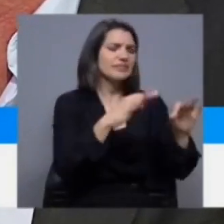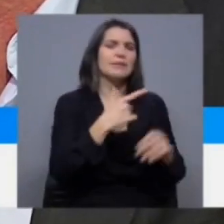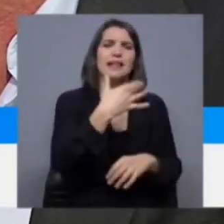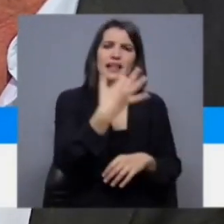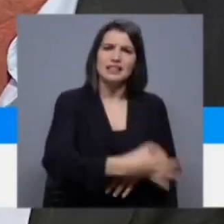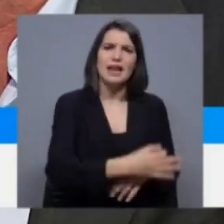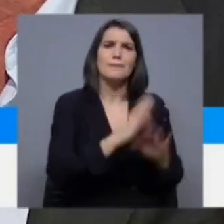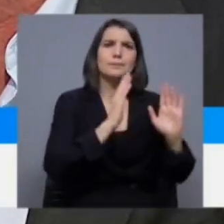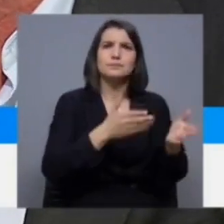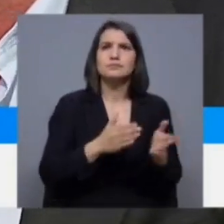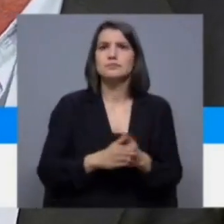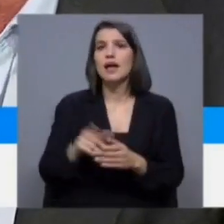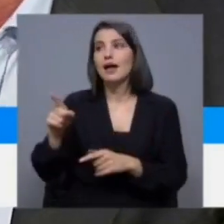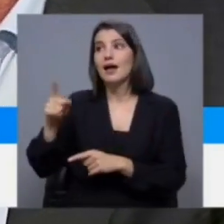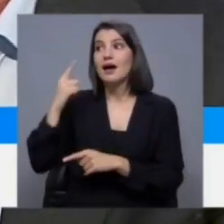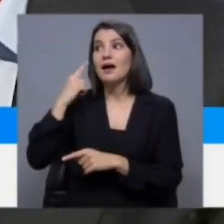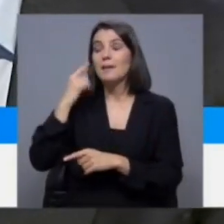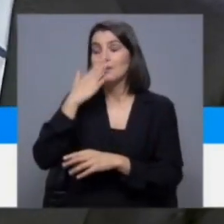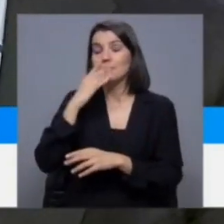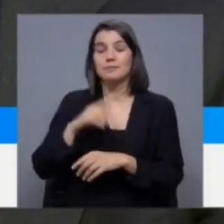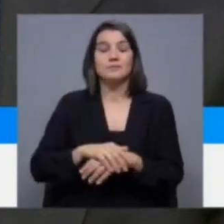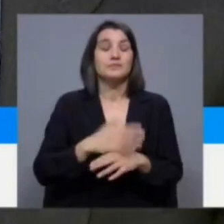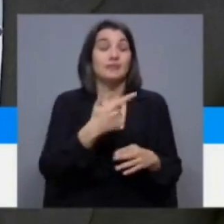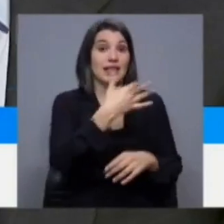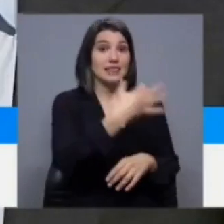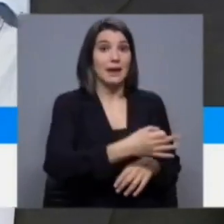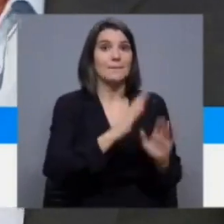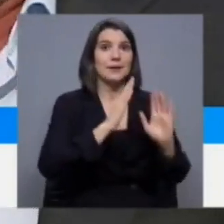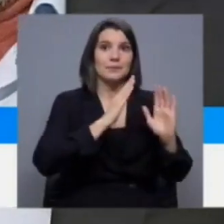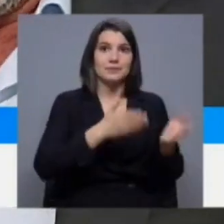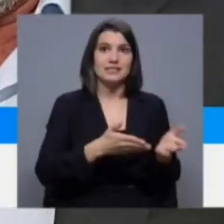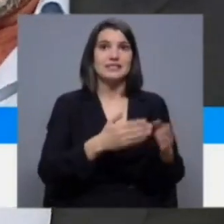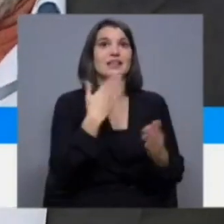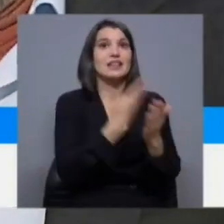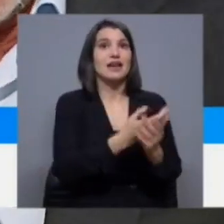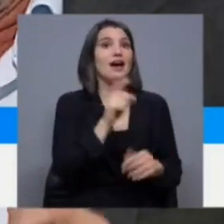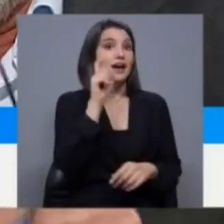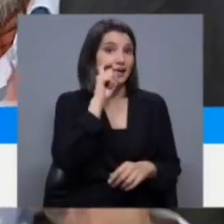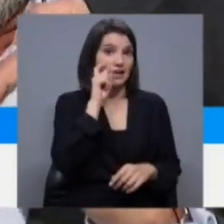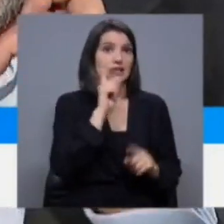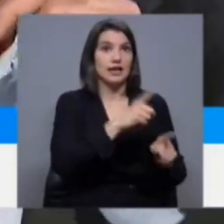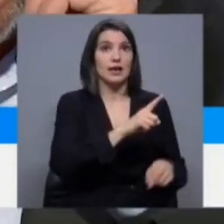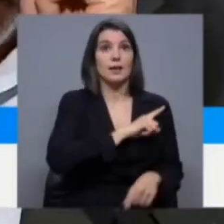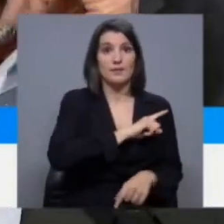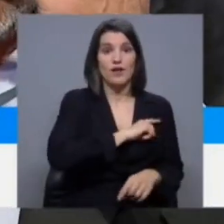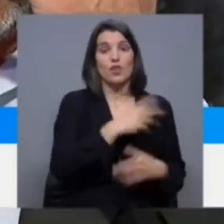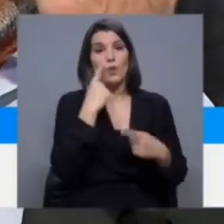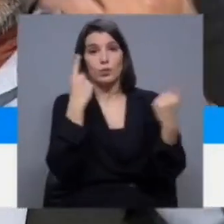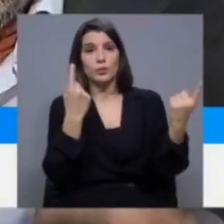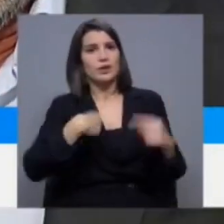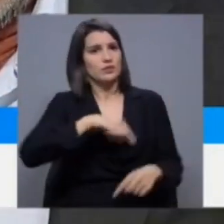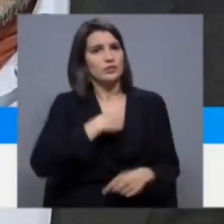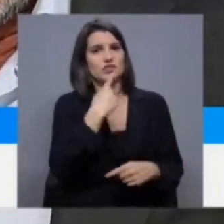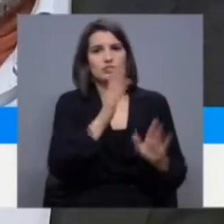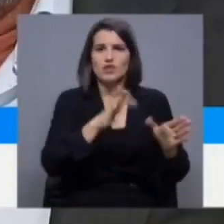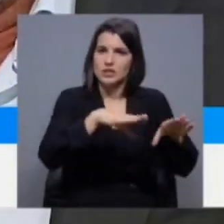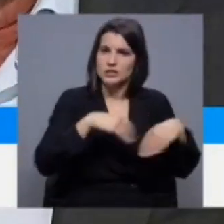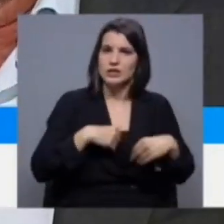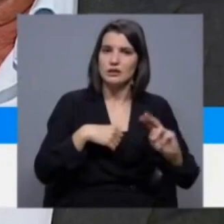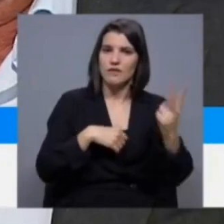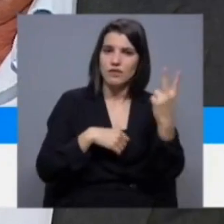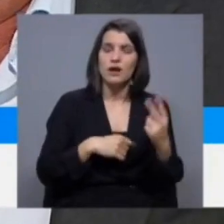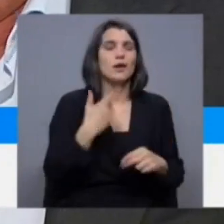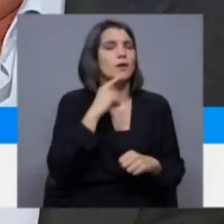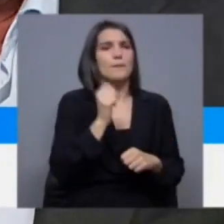lançada para a tapo tem que pensar por garantir seja ela privada por nós já temos que admitimos as duas funções